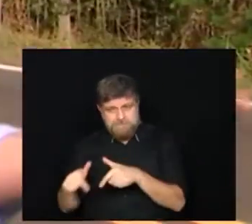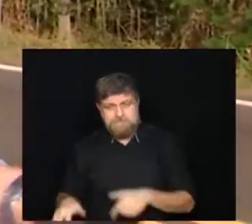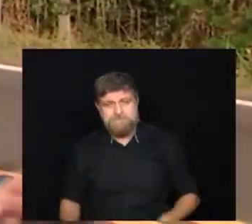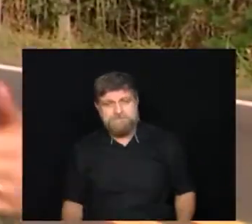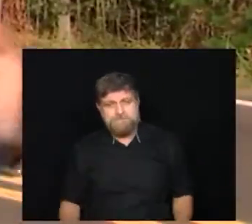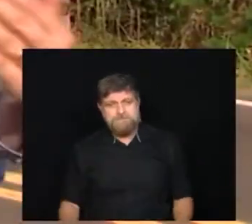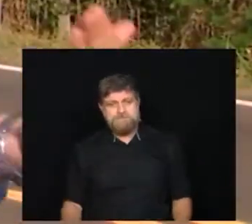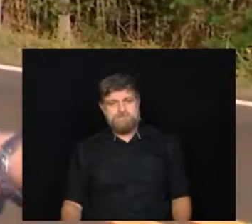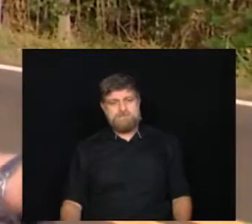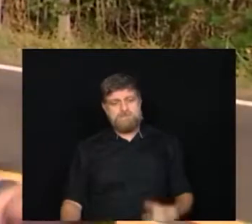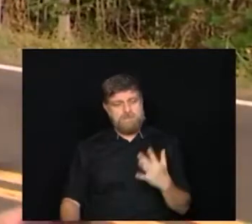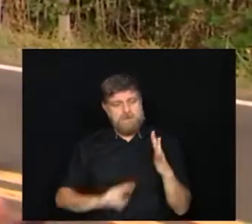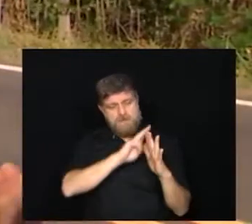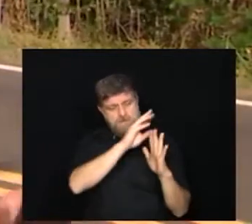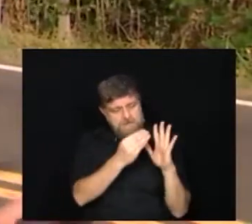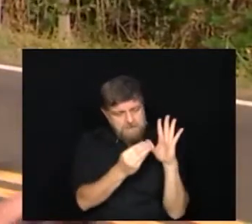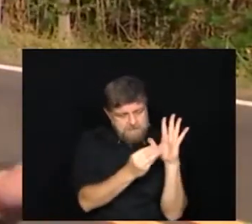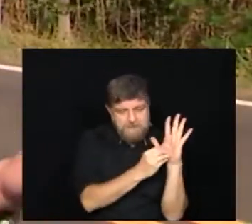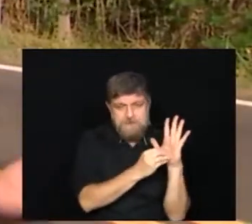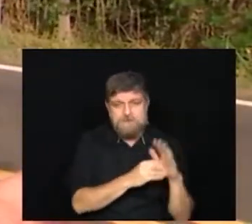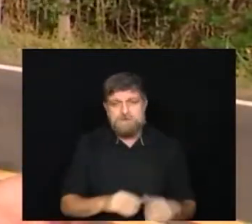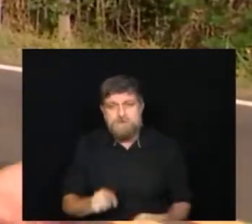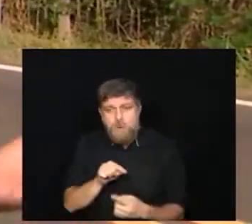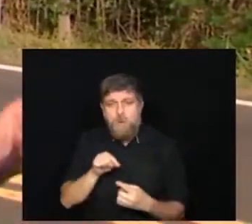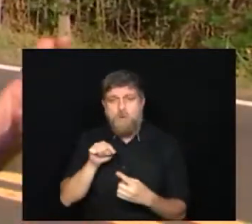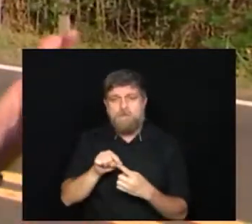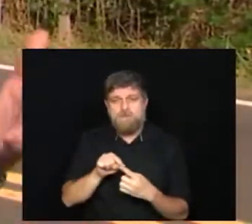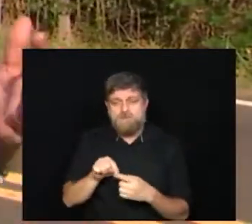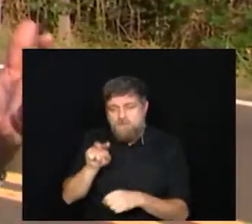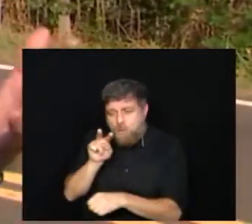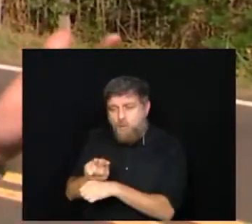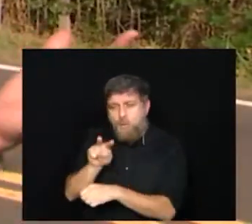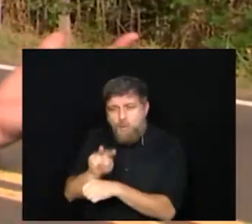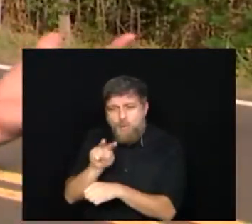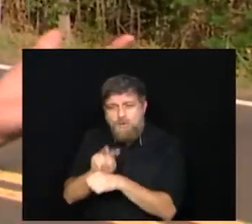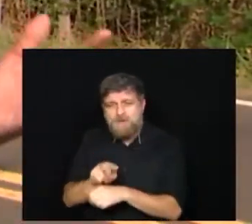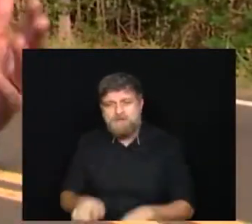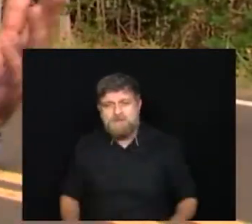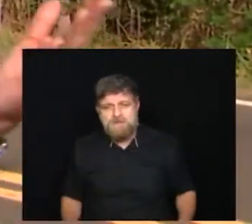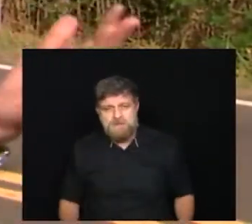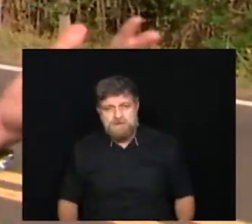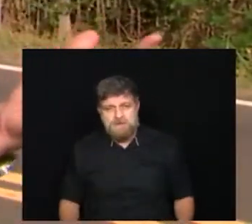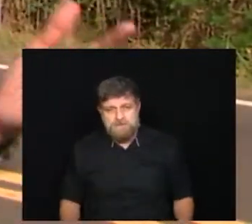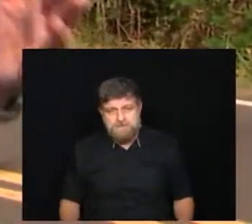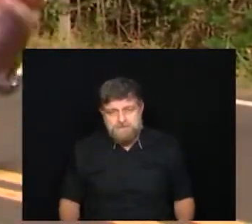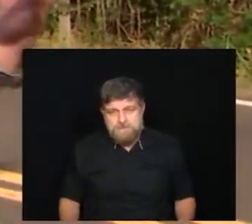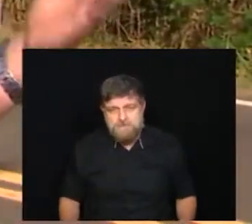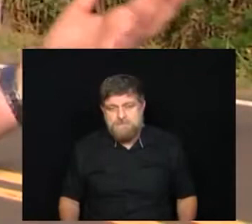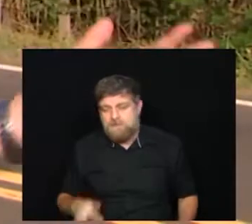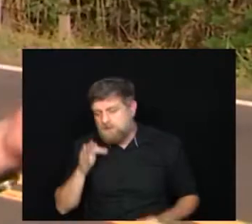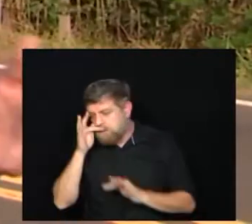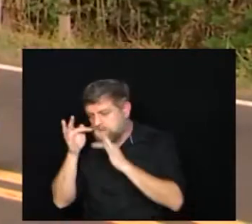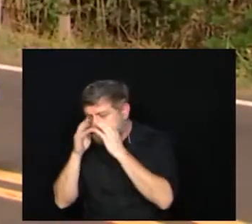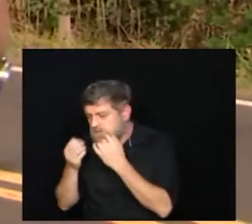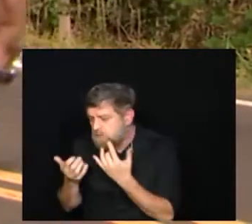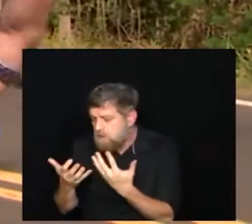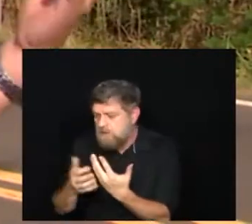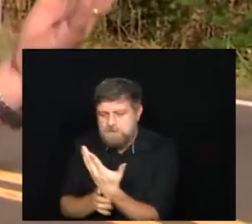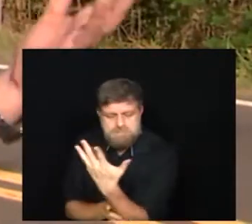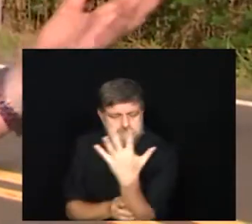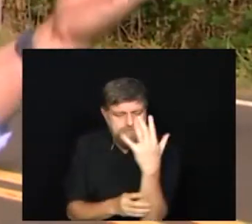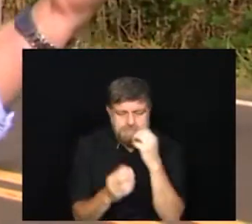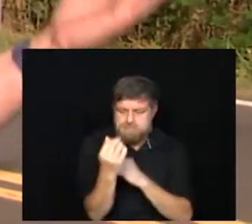com o meio ambiente, com a Secretaria do Meio Ambiente, para preservar, né, não só a flora, as